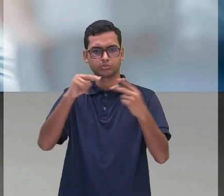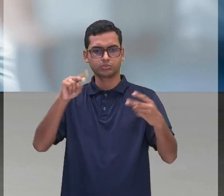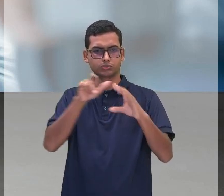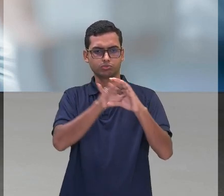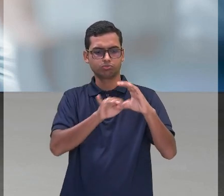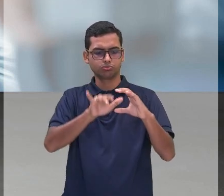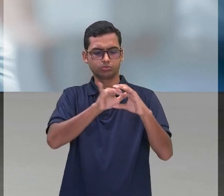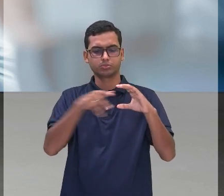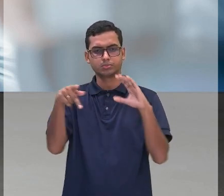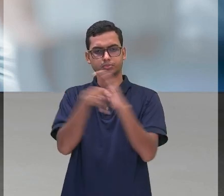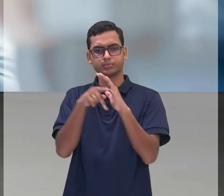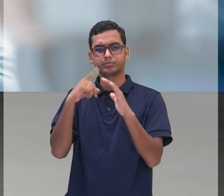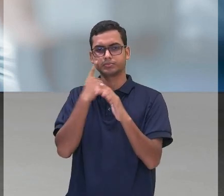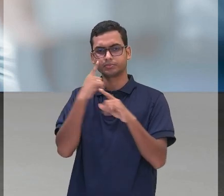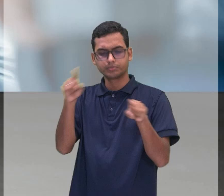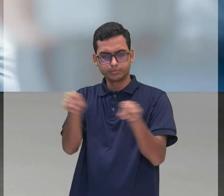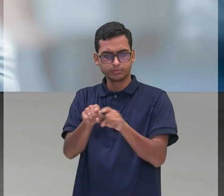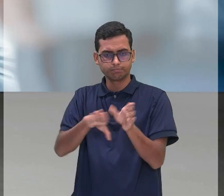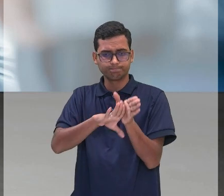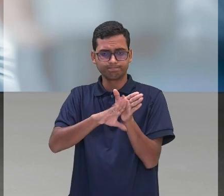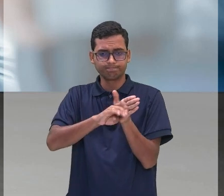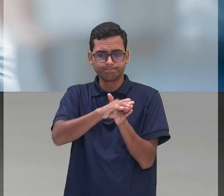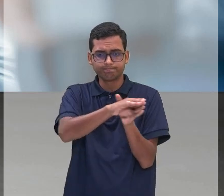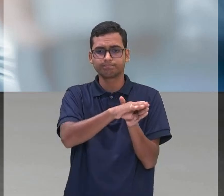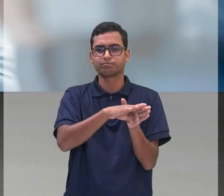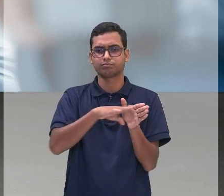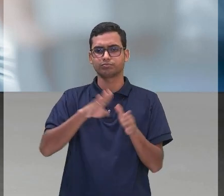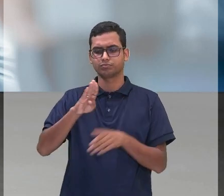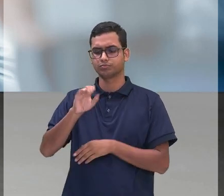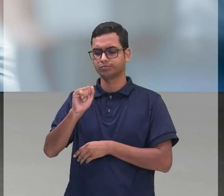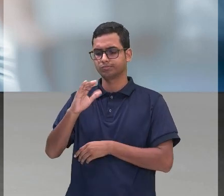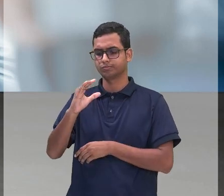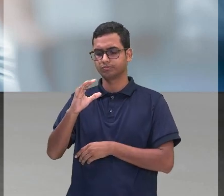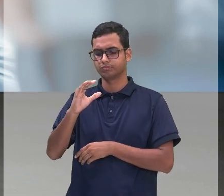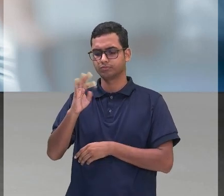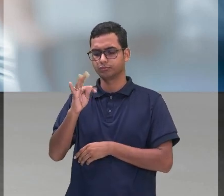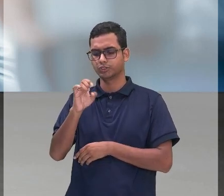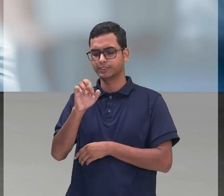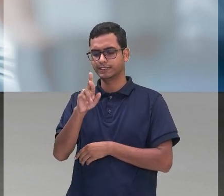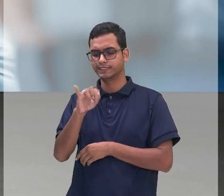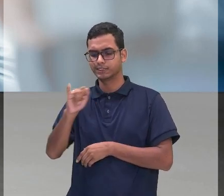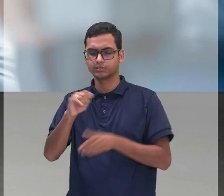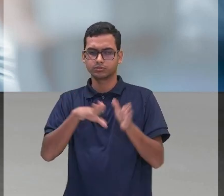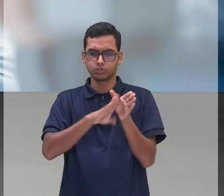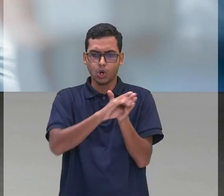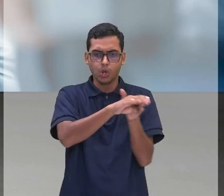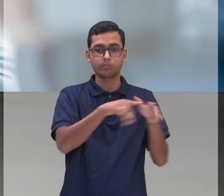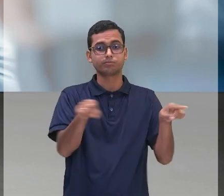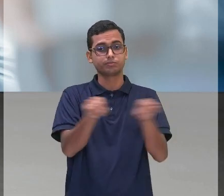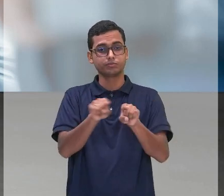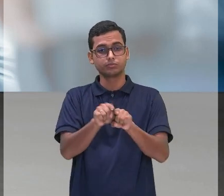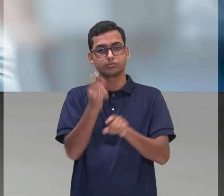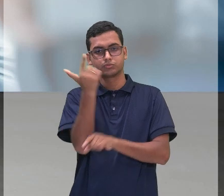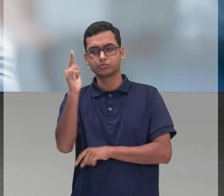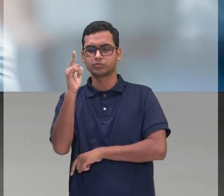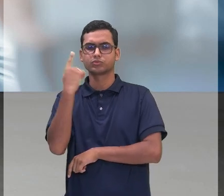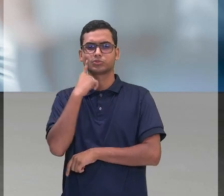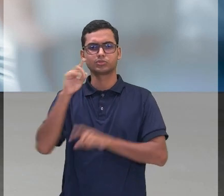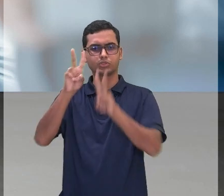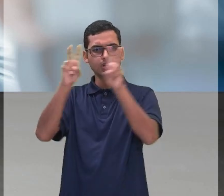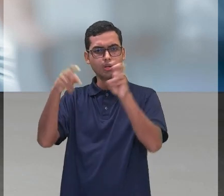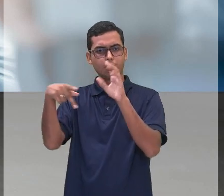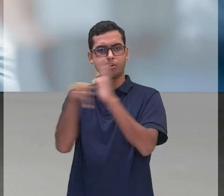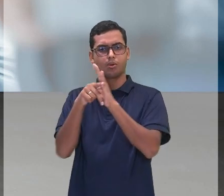esse conhecimento, por exemplo, quando a gente for falar mais lá na frente sobre a insulina. Né? A insulina que é um hormônio que é